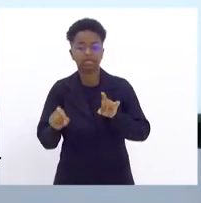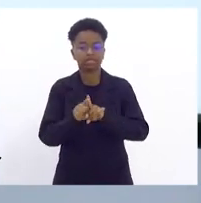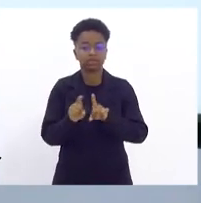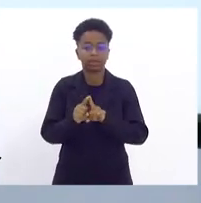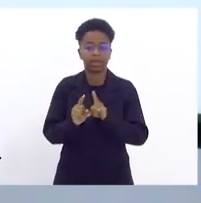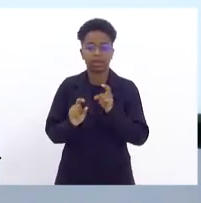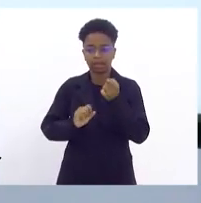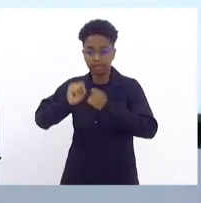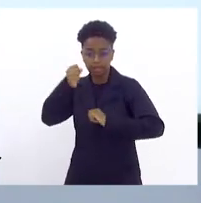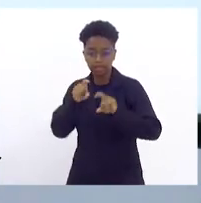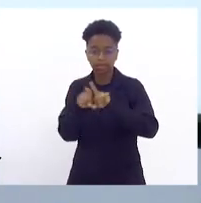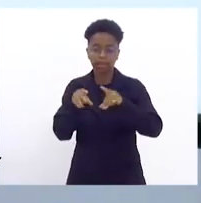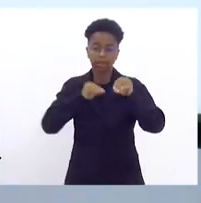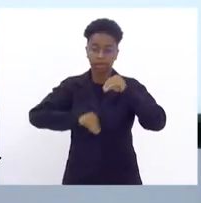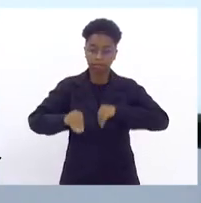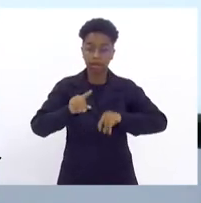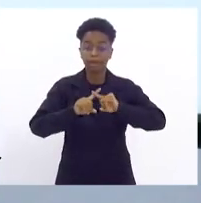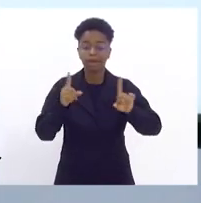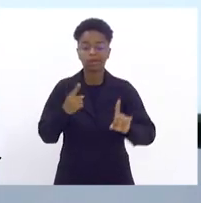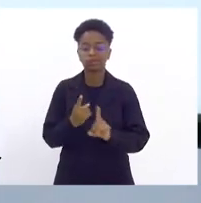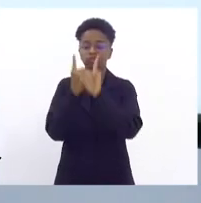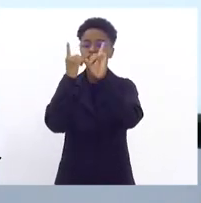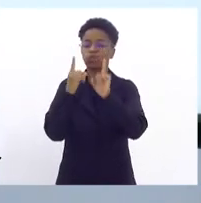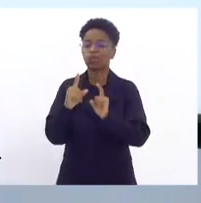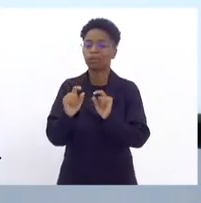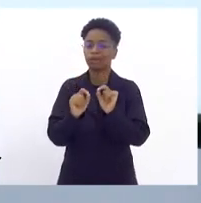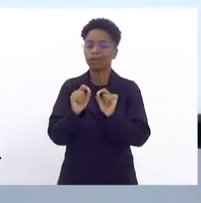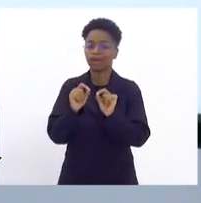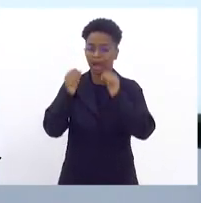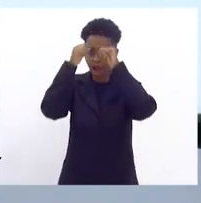depressão e descobrir